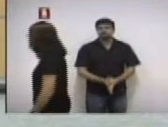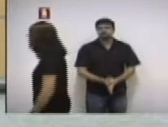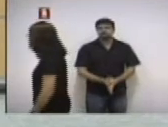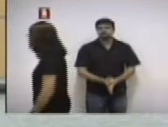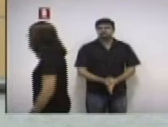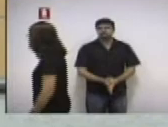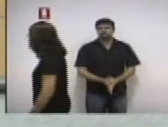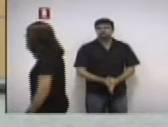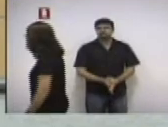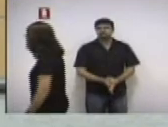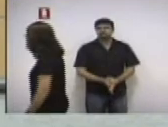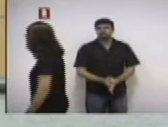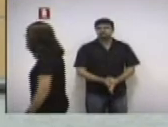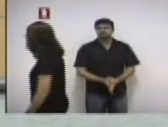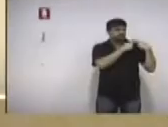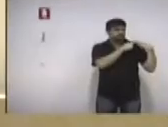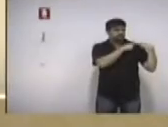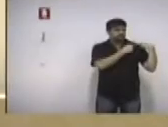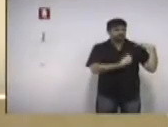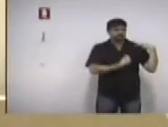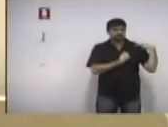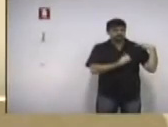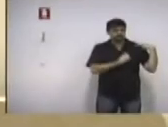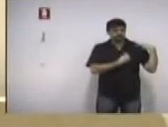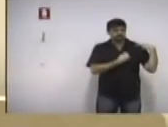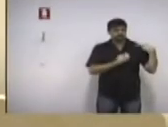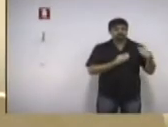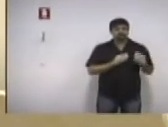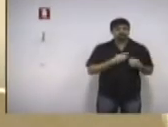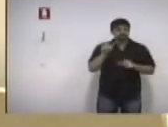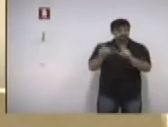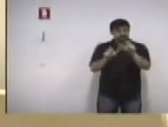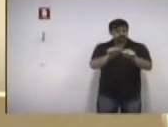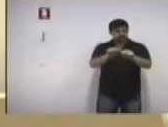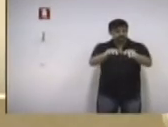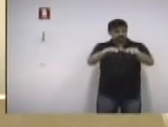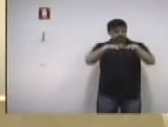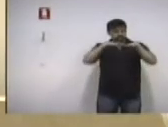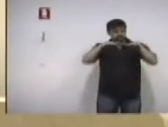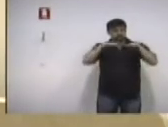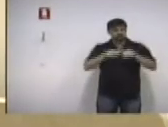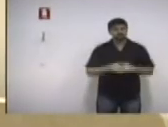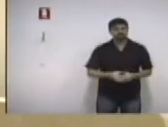vereadores Boa noite autoridades presente Boa noite população